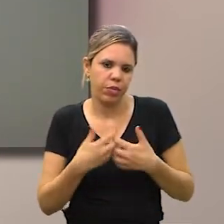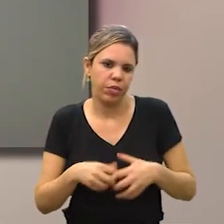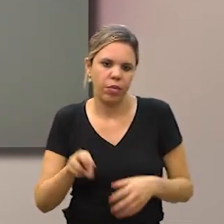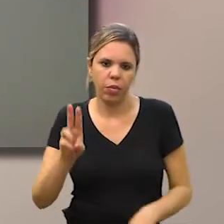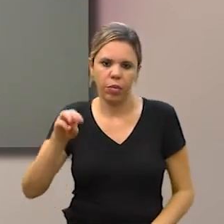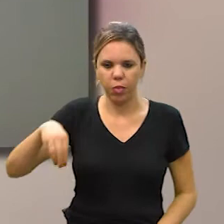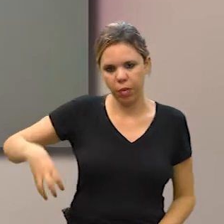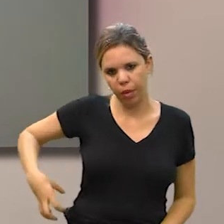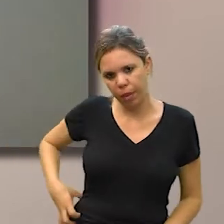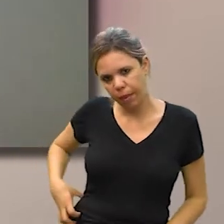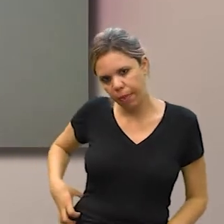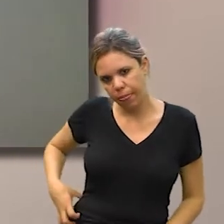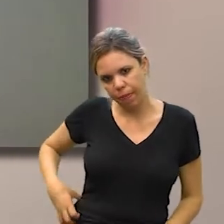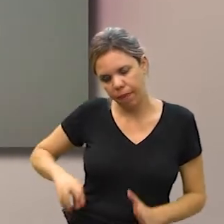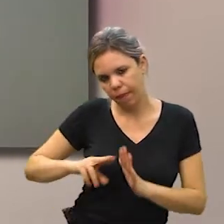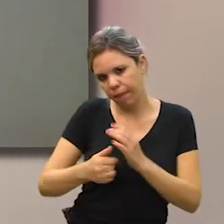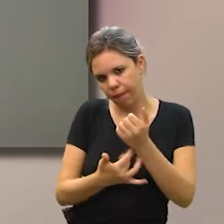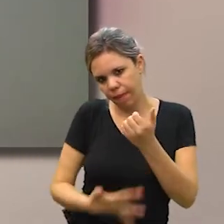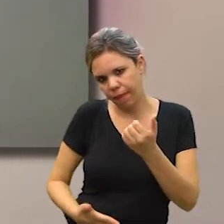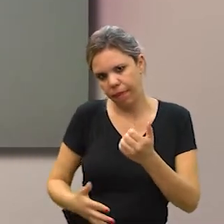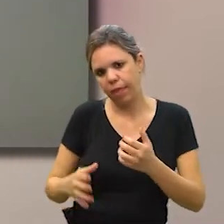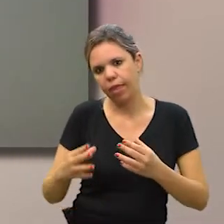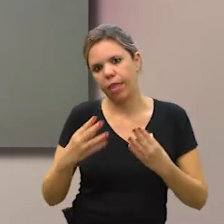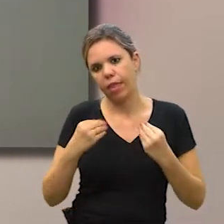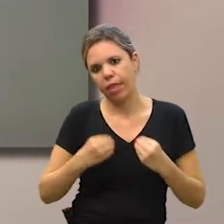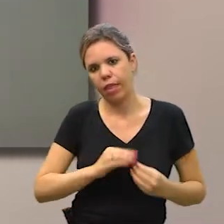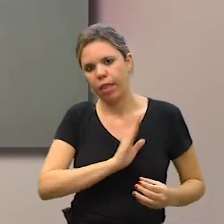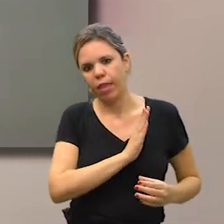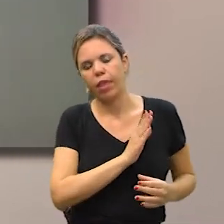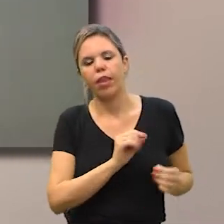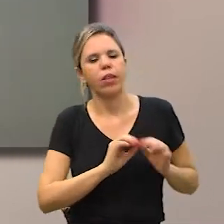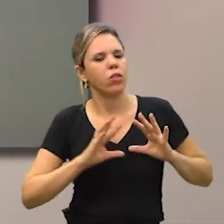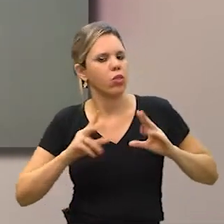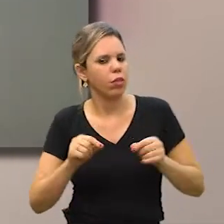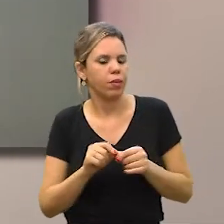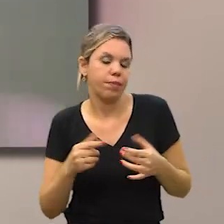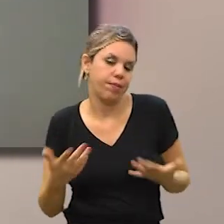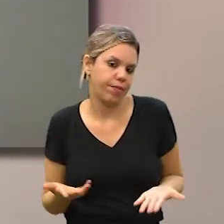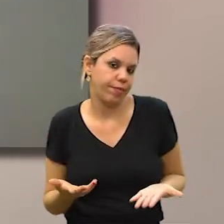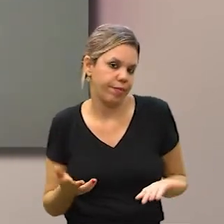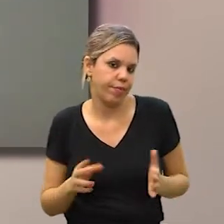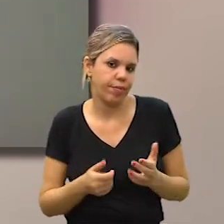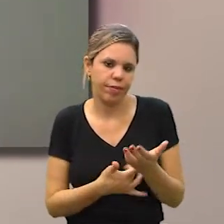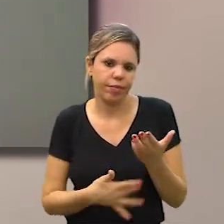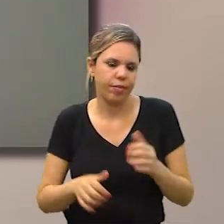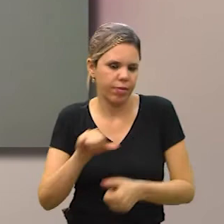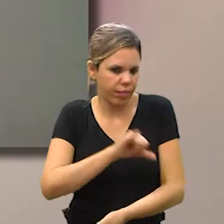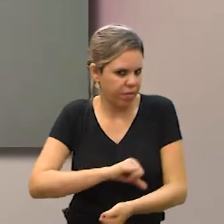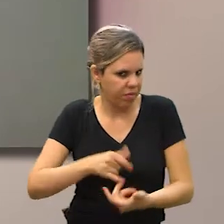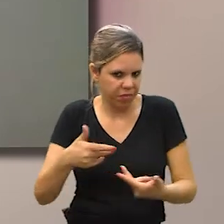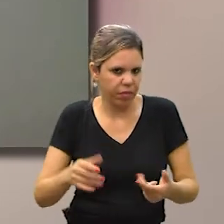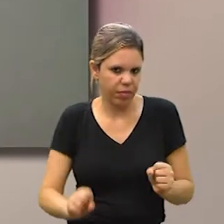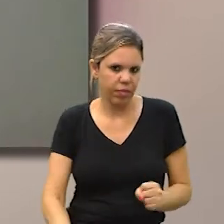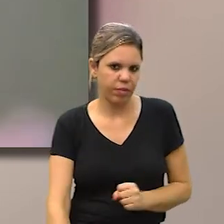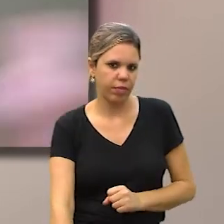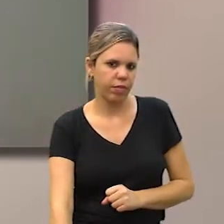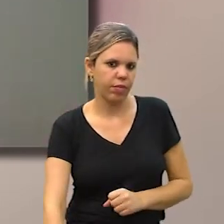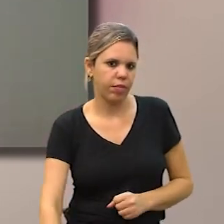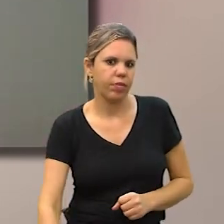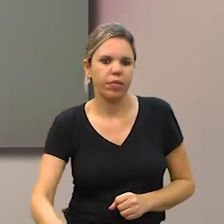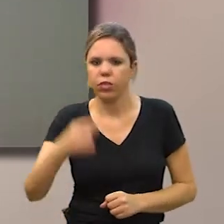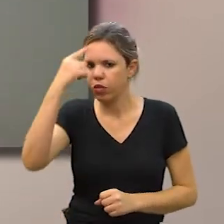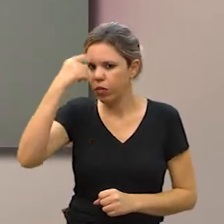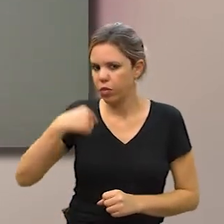função dos rins Paul McCartney um eletrocardiograma para ver o coração e exames de colesterol e etc para